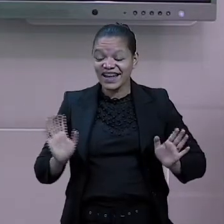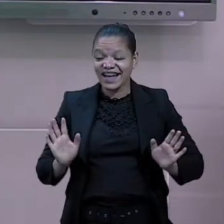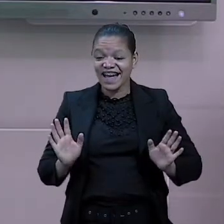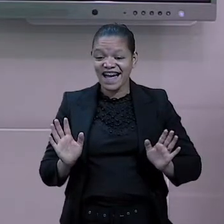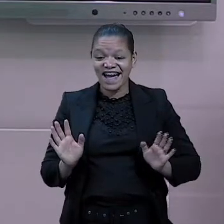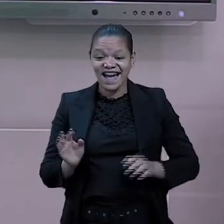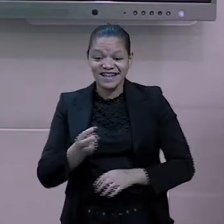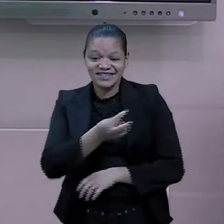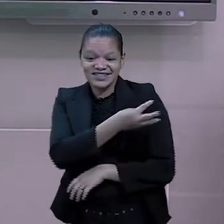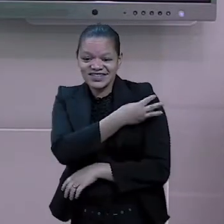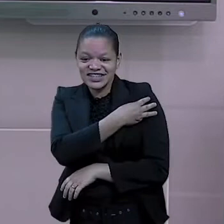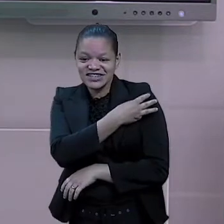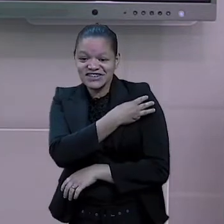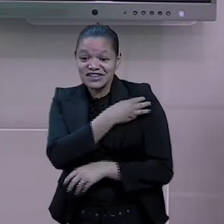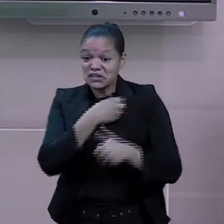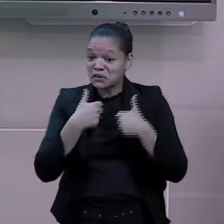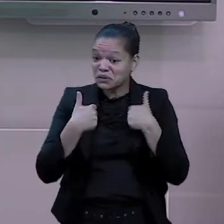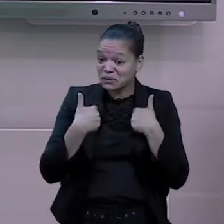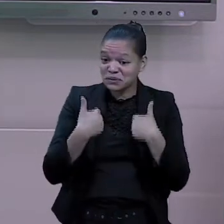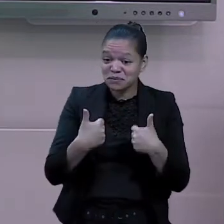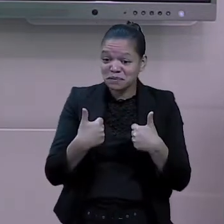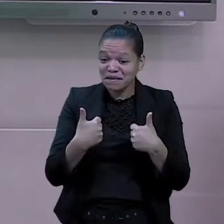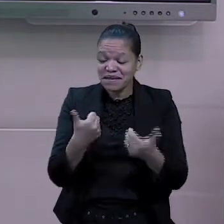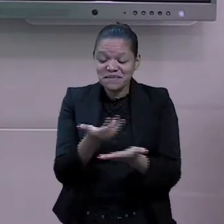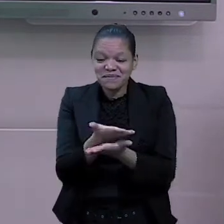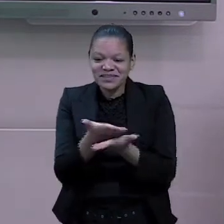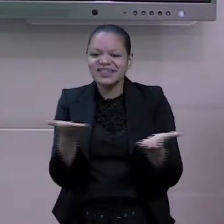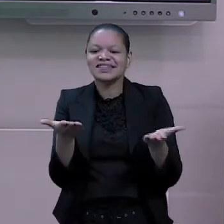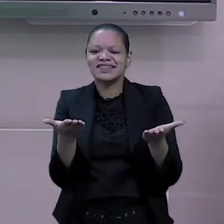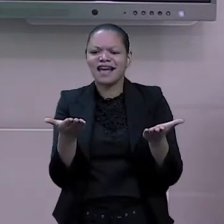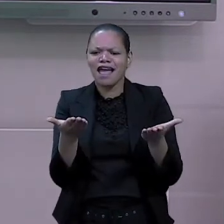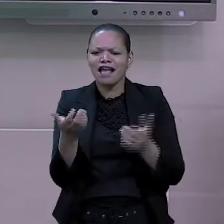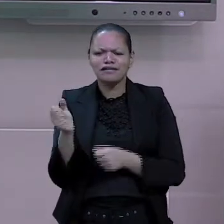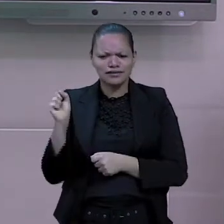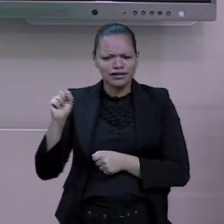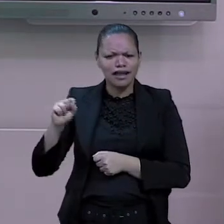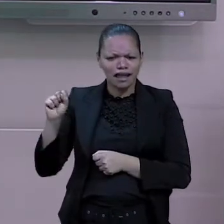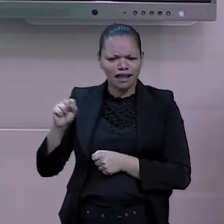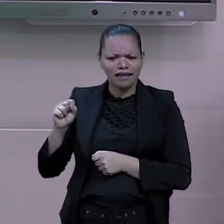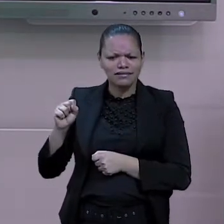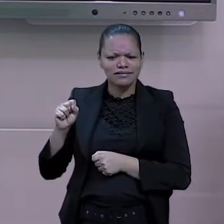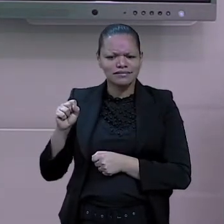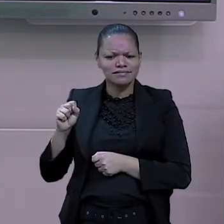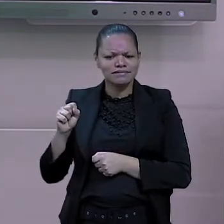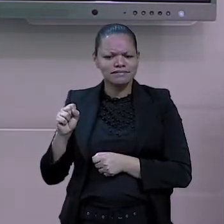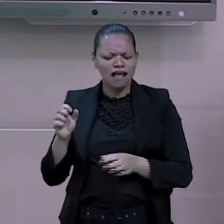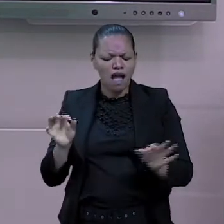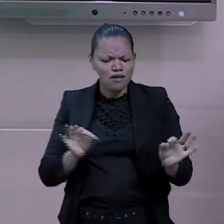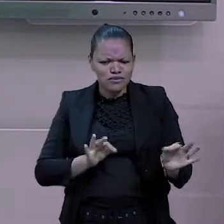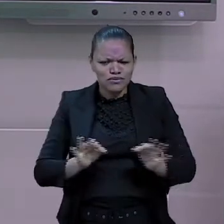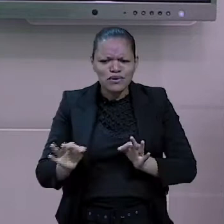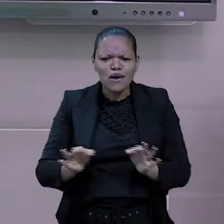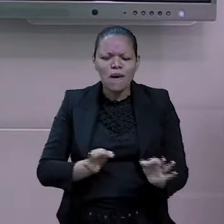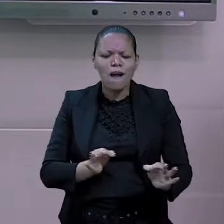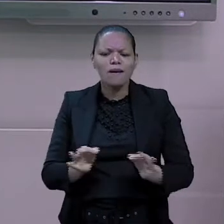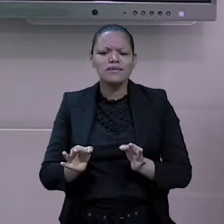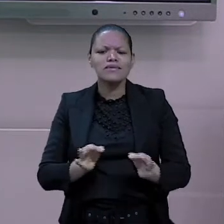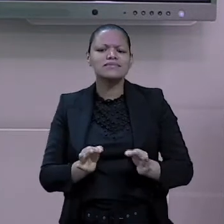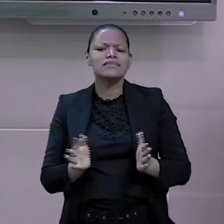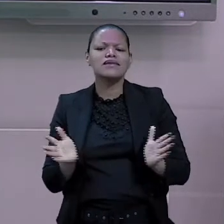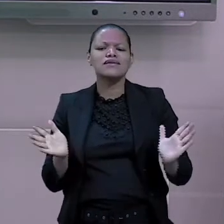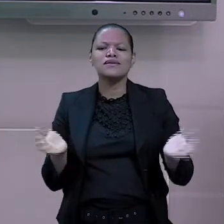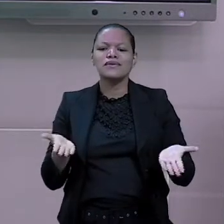do terceiro ano, tudo bem com vocês? Espero que esteja tudo ótimo. Prepare-se, pois hoje vamos